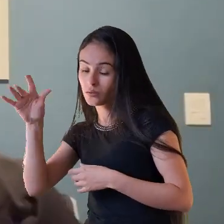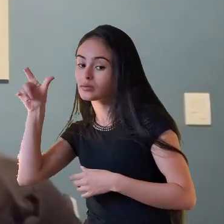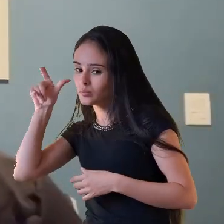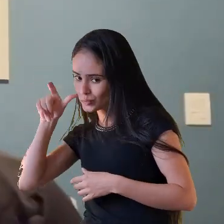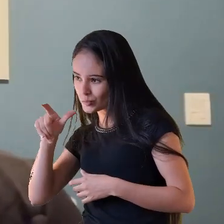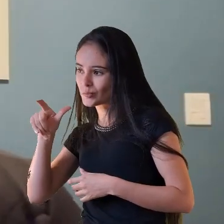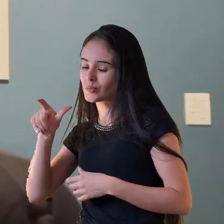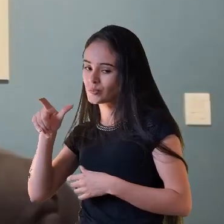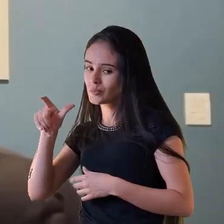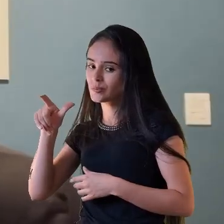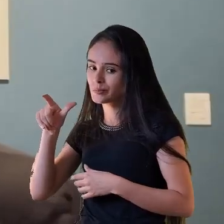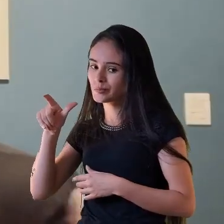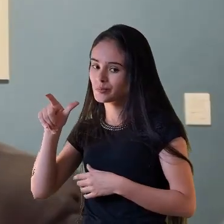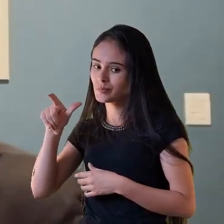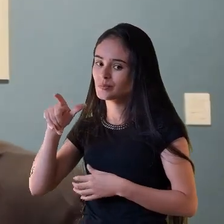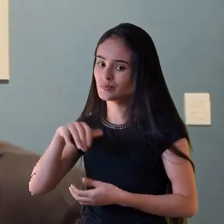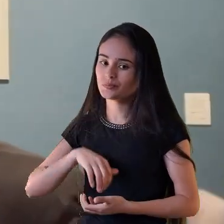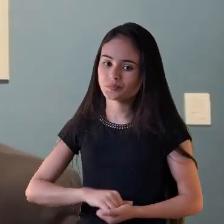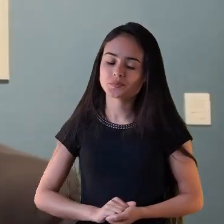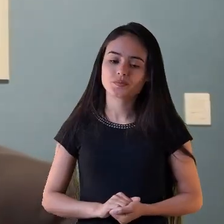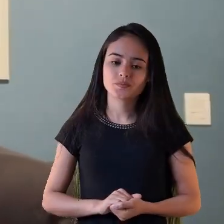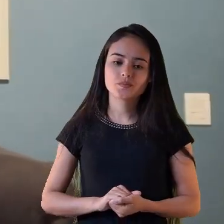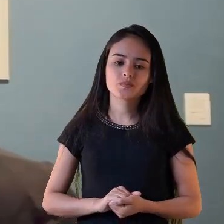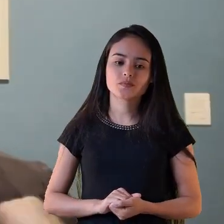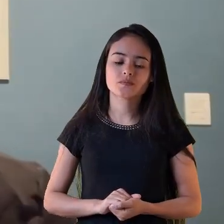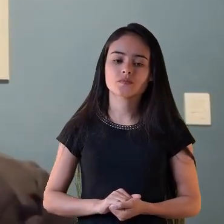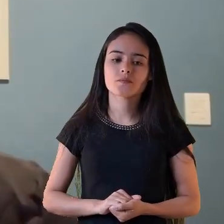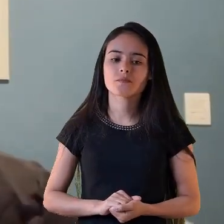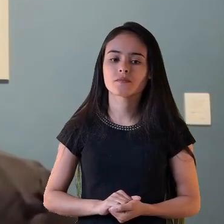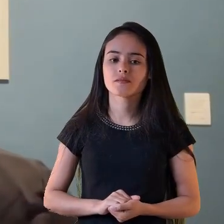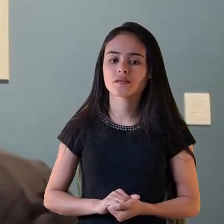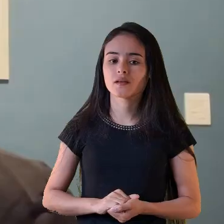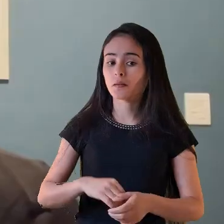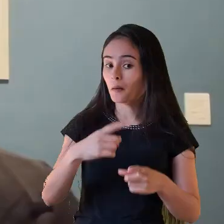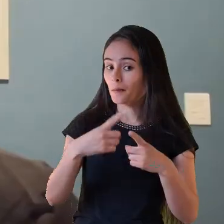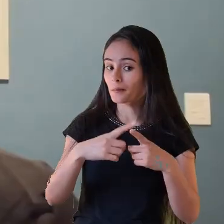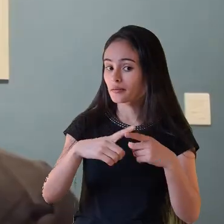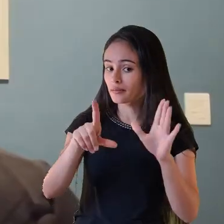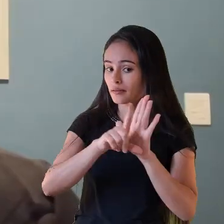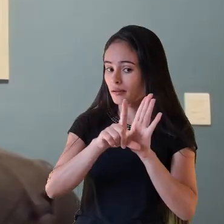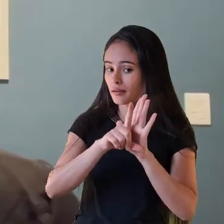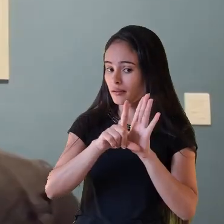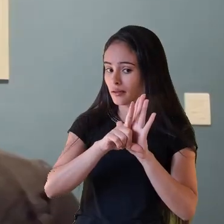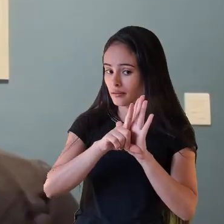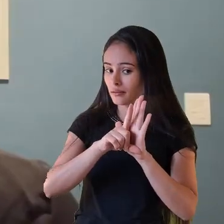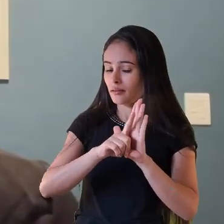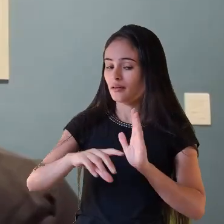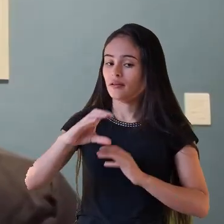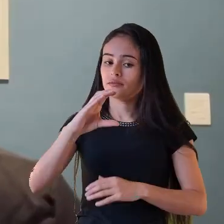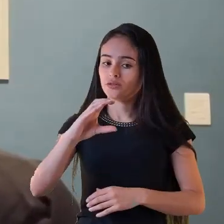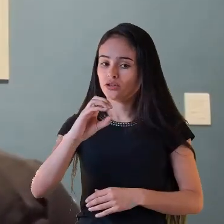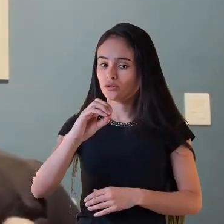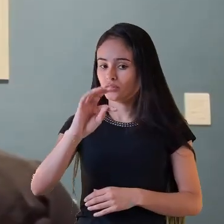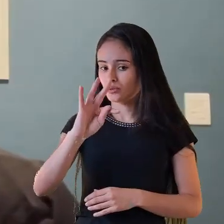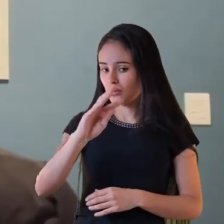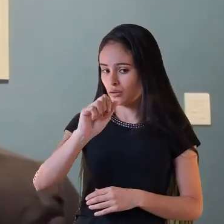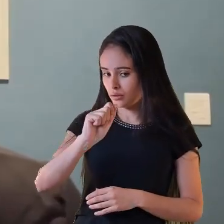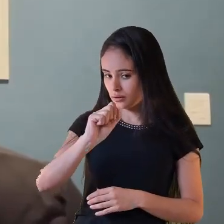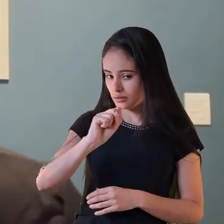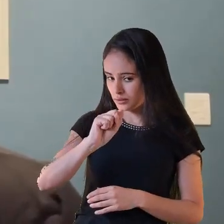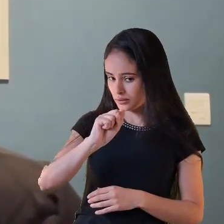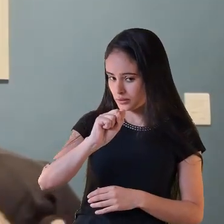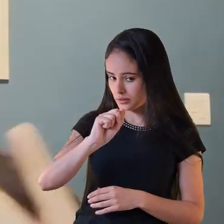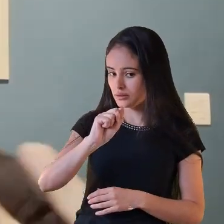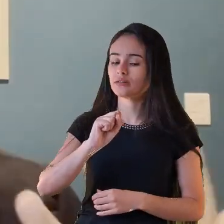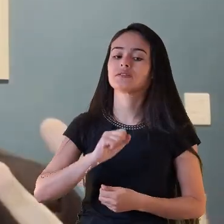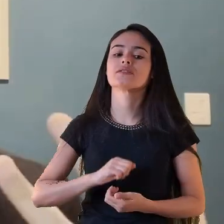incluir, e nunca para excluir, para separar, como a gente ouve até hoje na retórica da extrema-direita, né? Uma retórica que diz